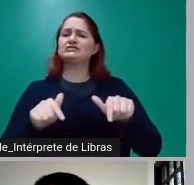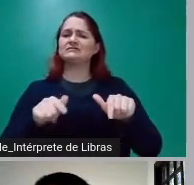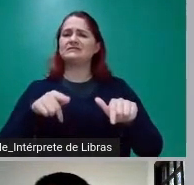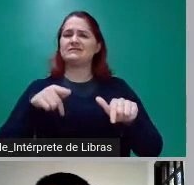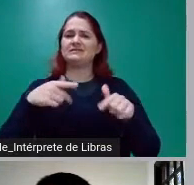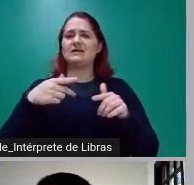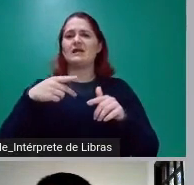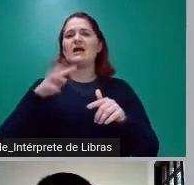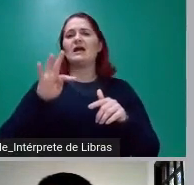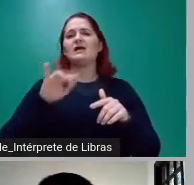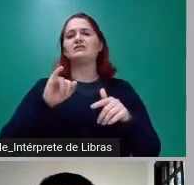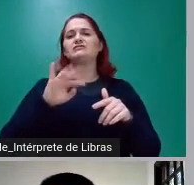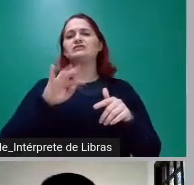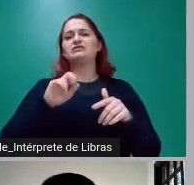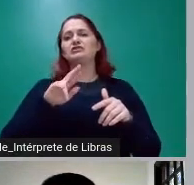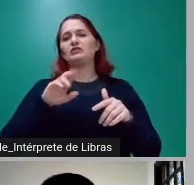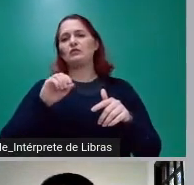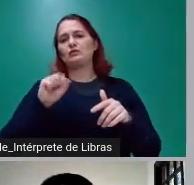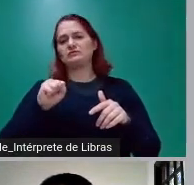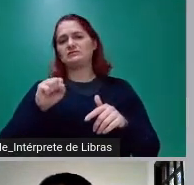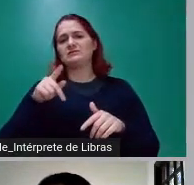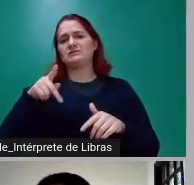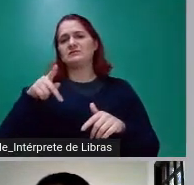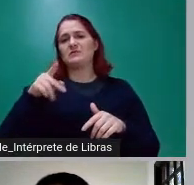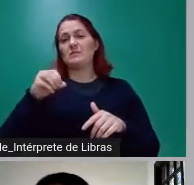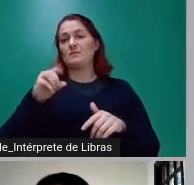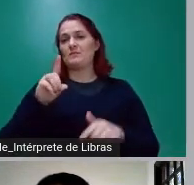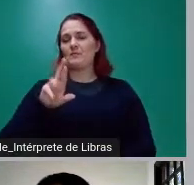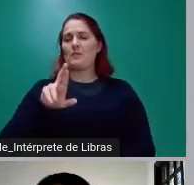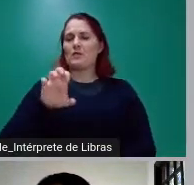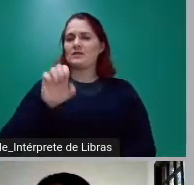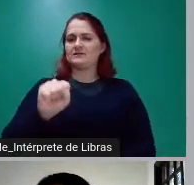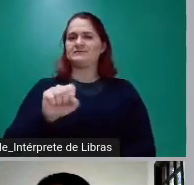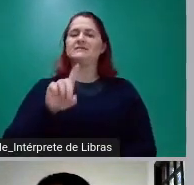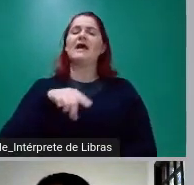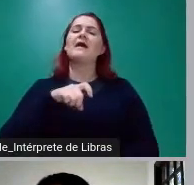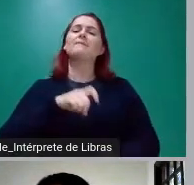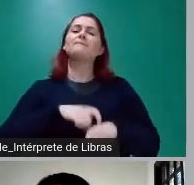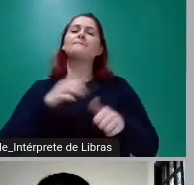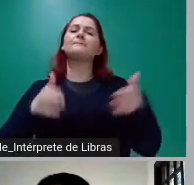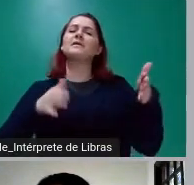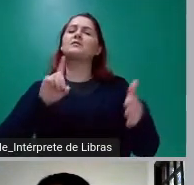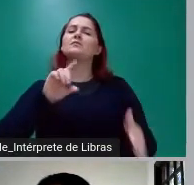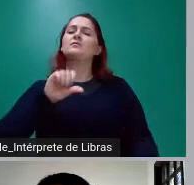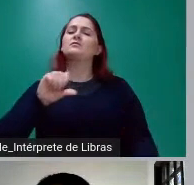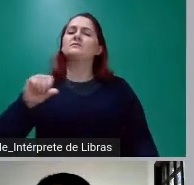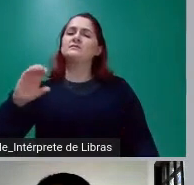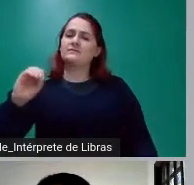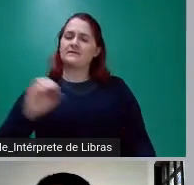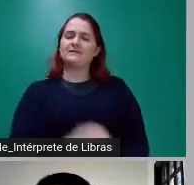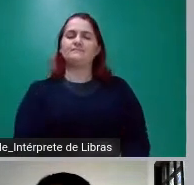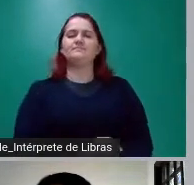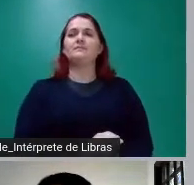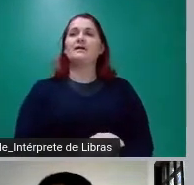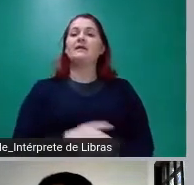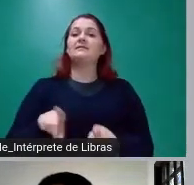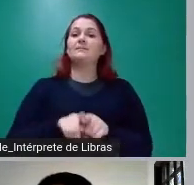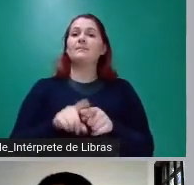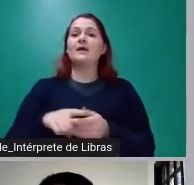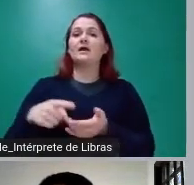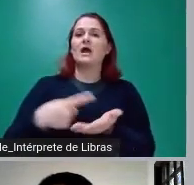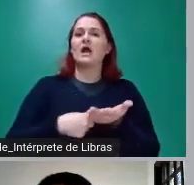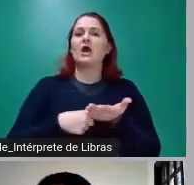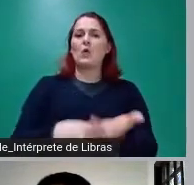entrando nos anos 90, no início dos anos 90. Os acordos da fase 4, que foi a fase mais expressiva, mas as